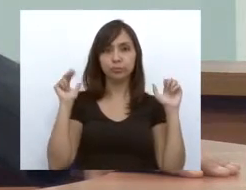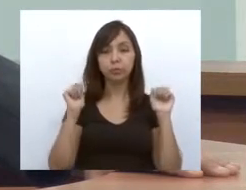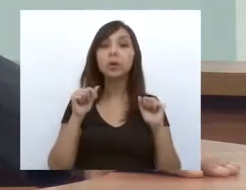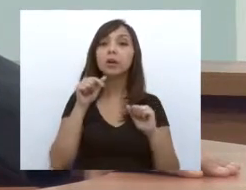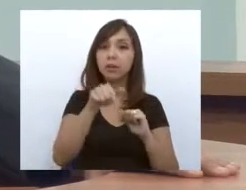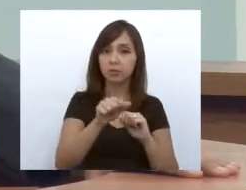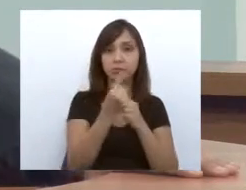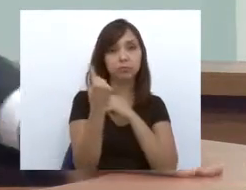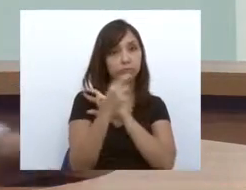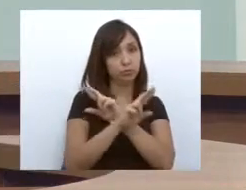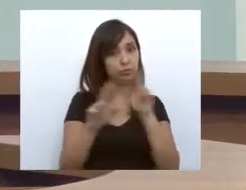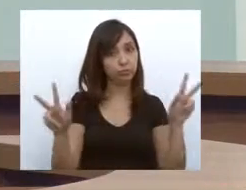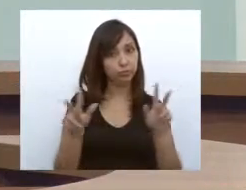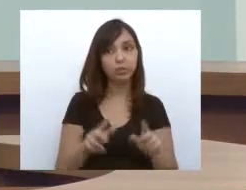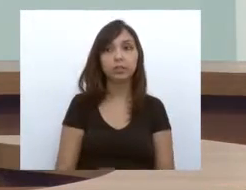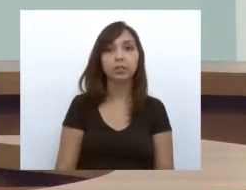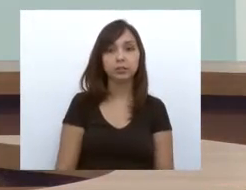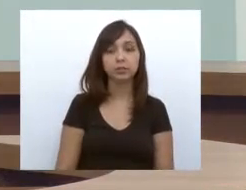pelo contrário.